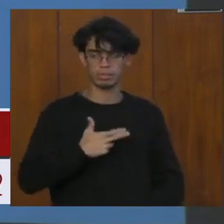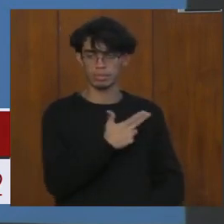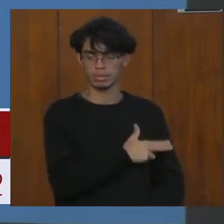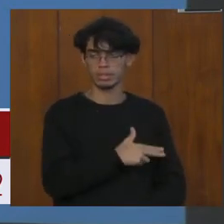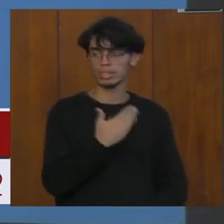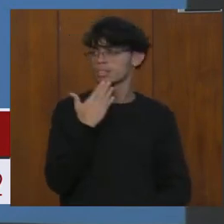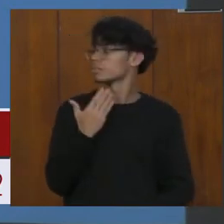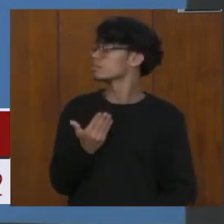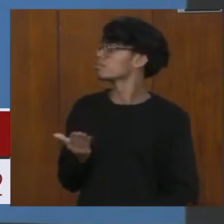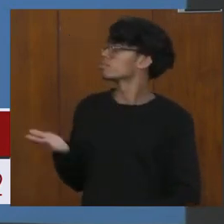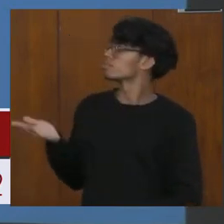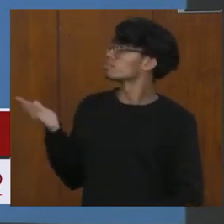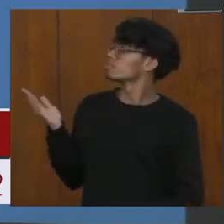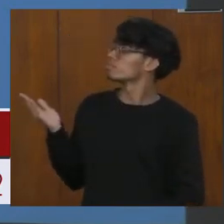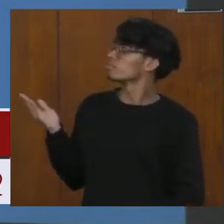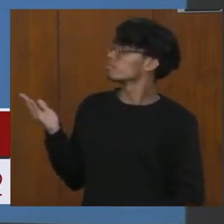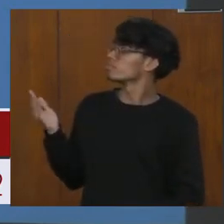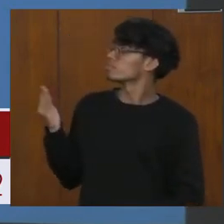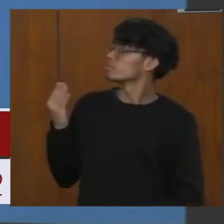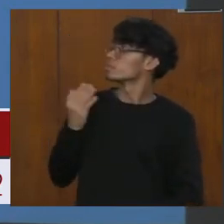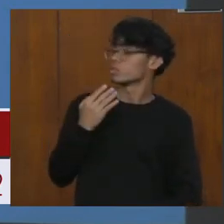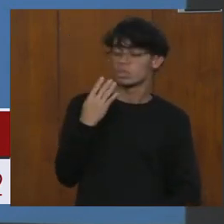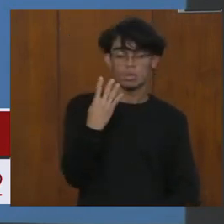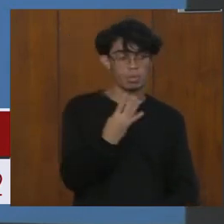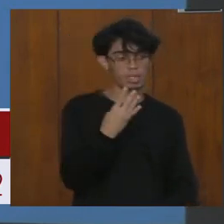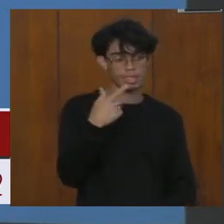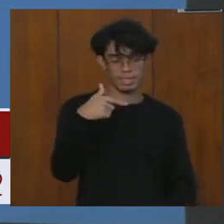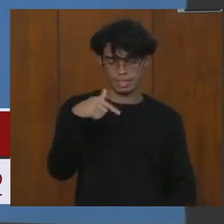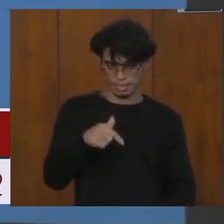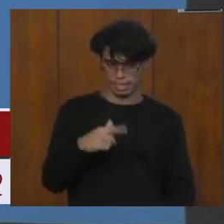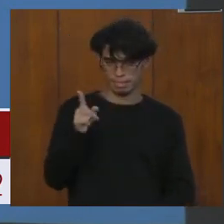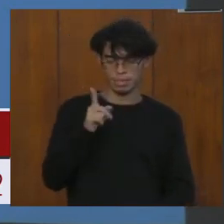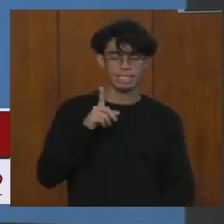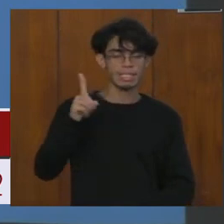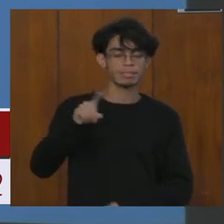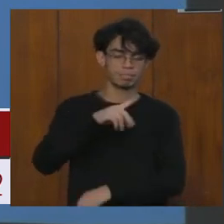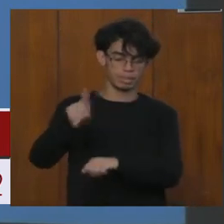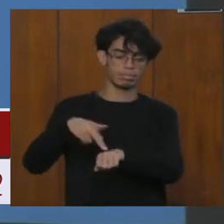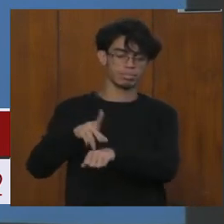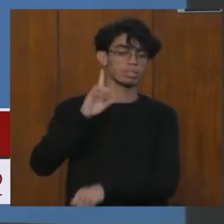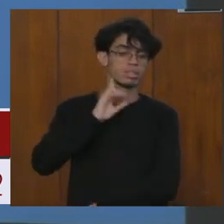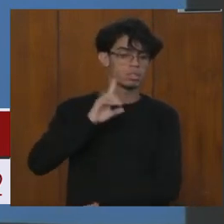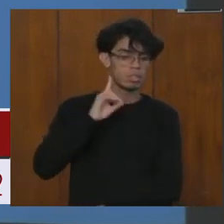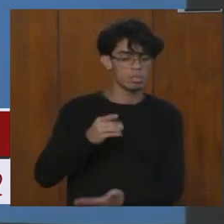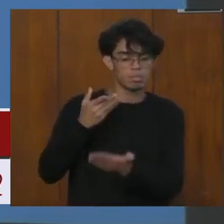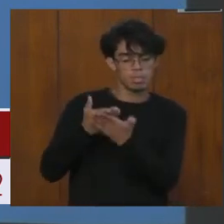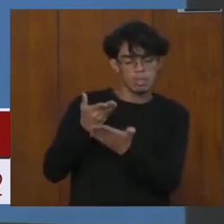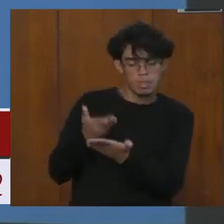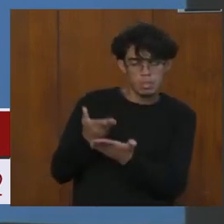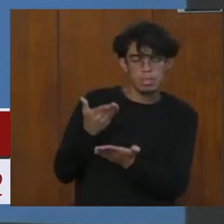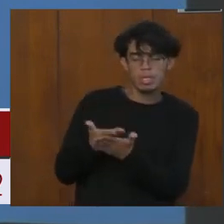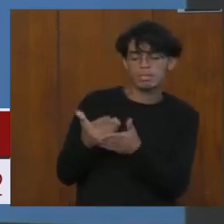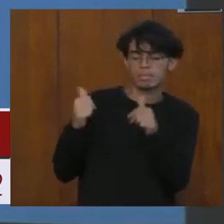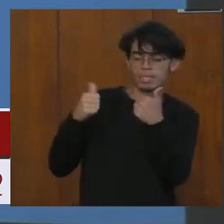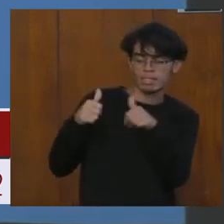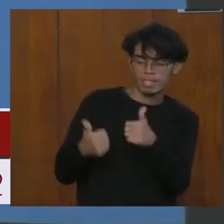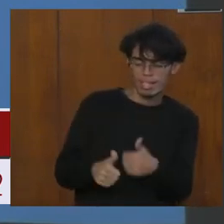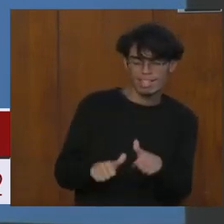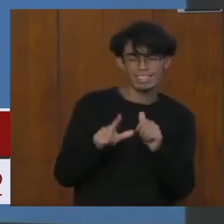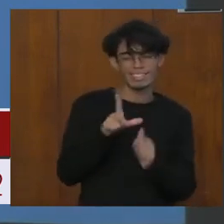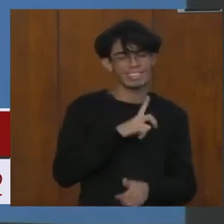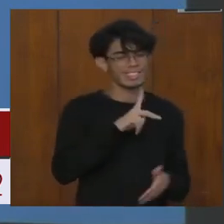extracorpórea começou a ser estudada em 47 nos Estados Unidos. Né? E eles estudando, morreu um monte de cachorro,